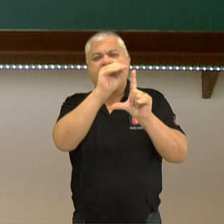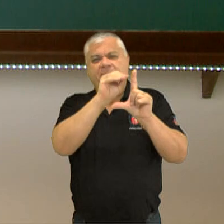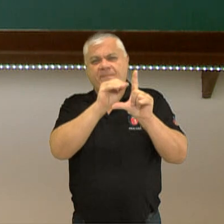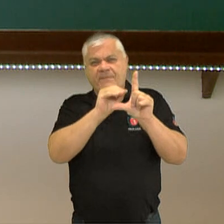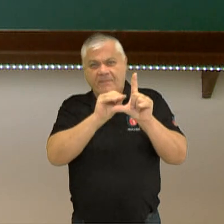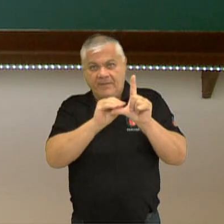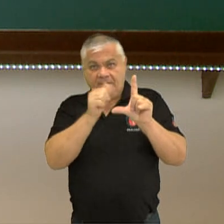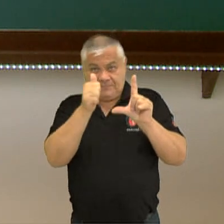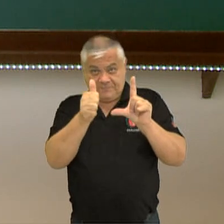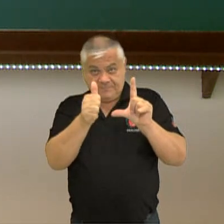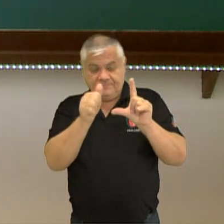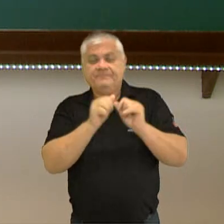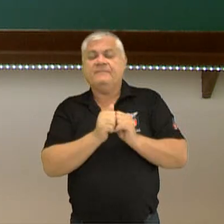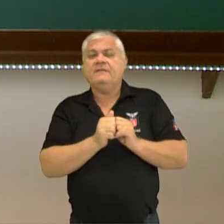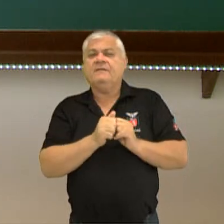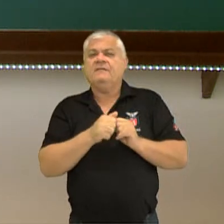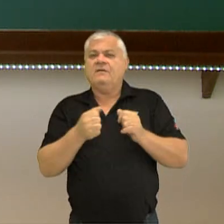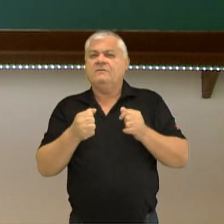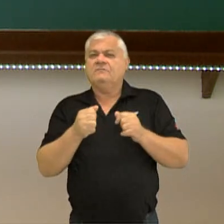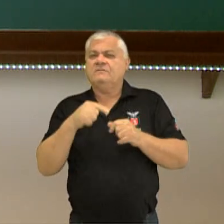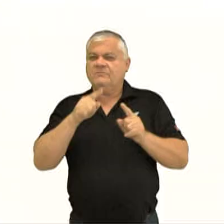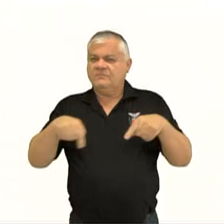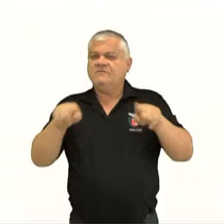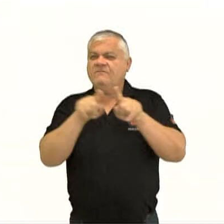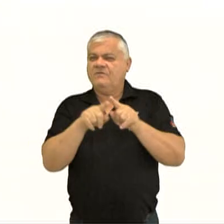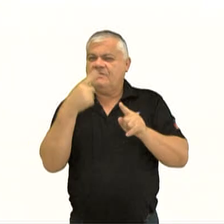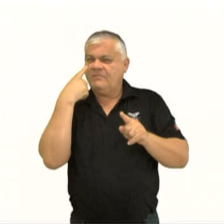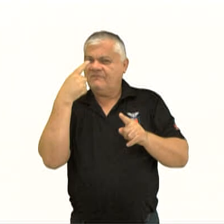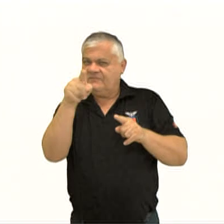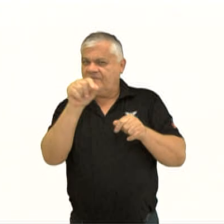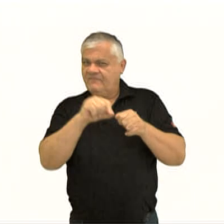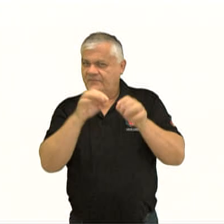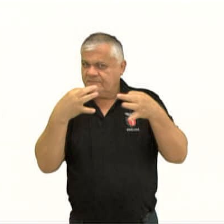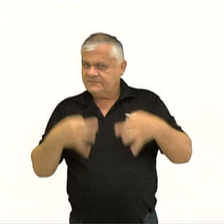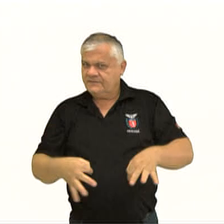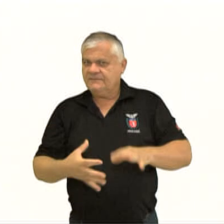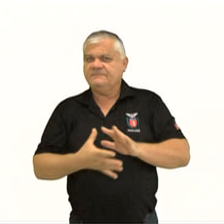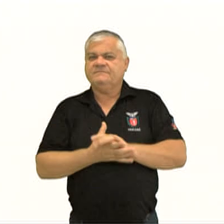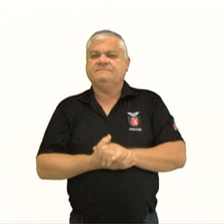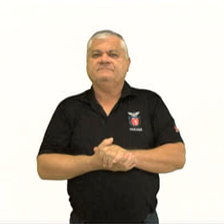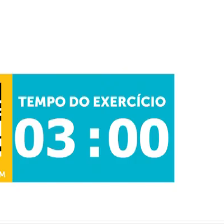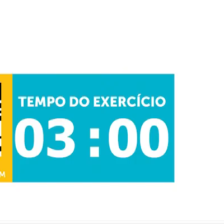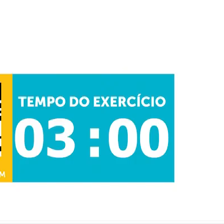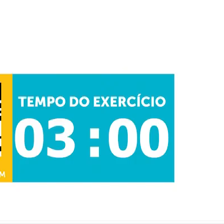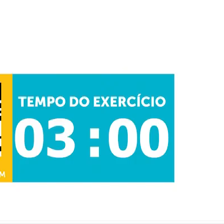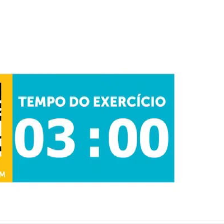pontos no gráfico e a gente já volta para verificar aí se você fez corretamente.